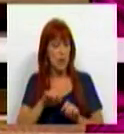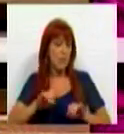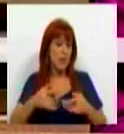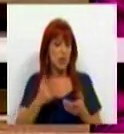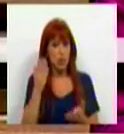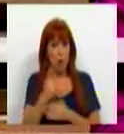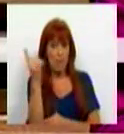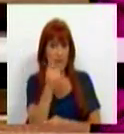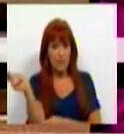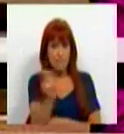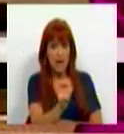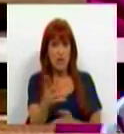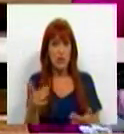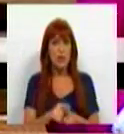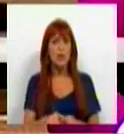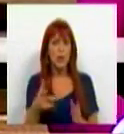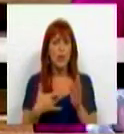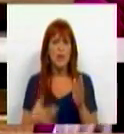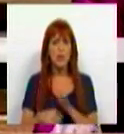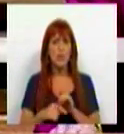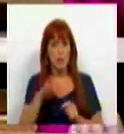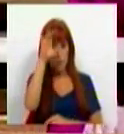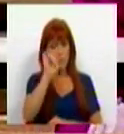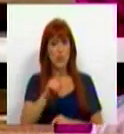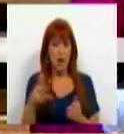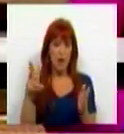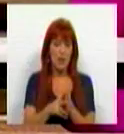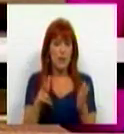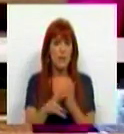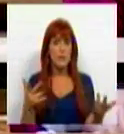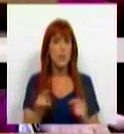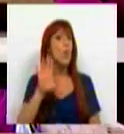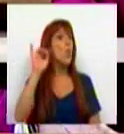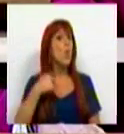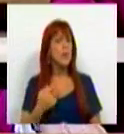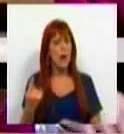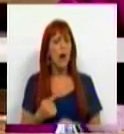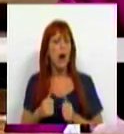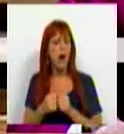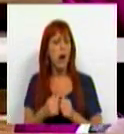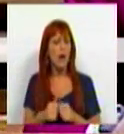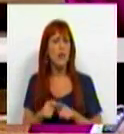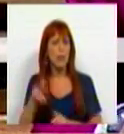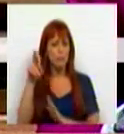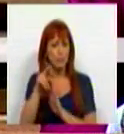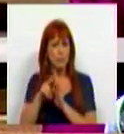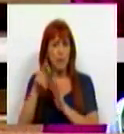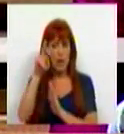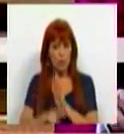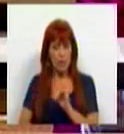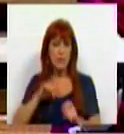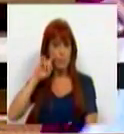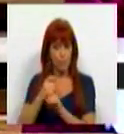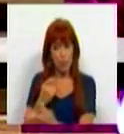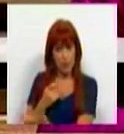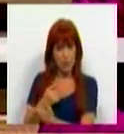princípio, apenas uma vez por mês. Os decretos-lei deste Governo são aprovados quando devidamente acompanhados da regulamentação por eles